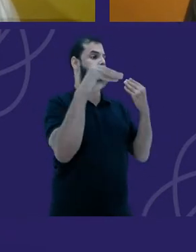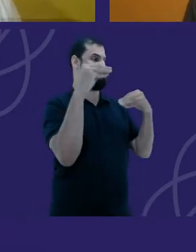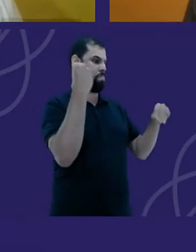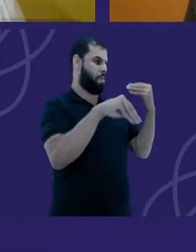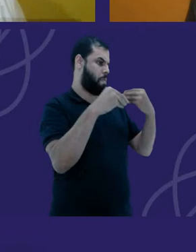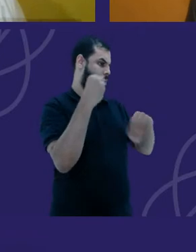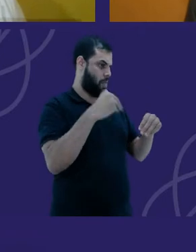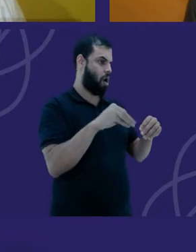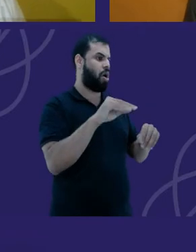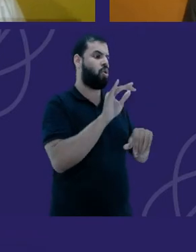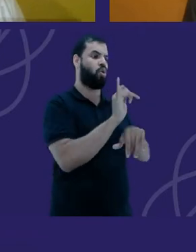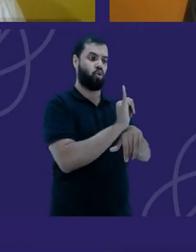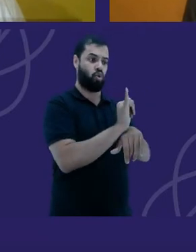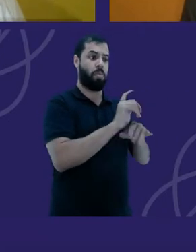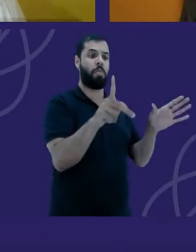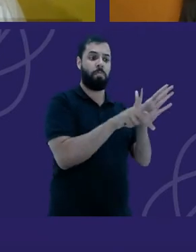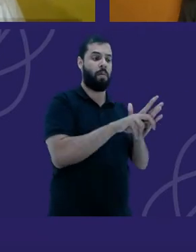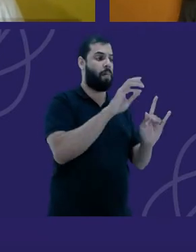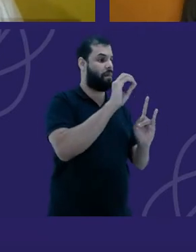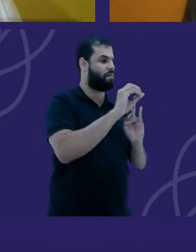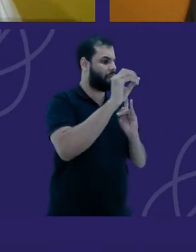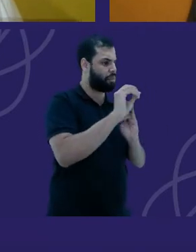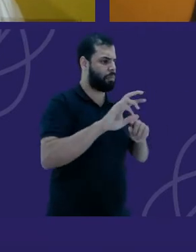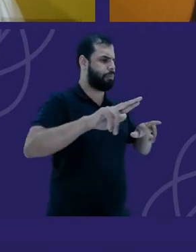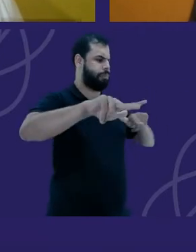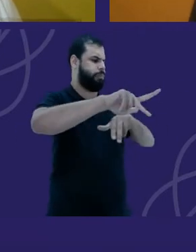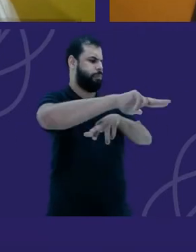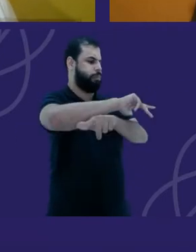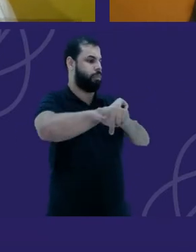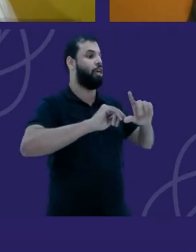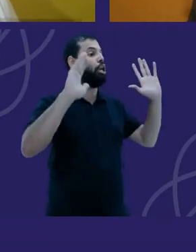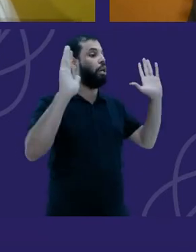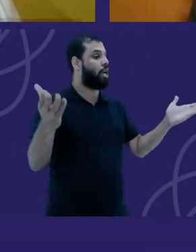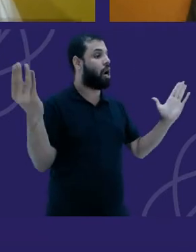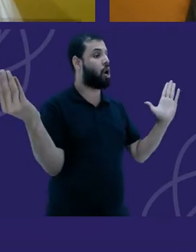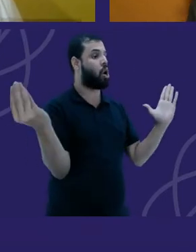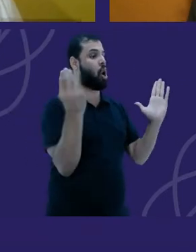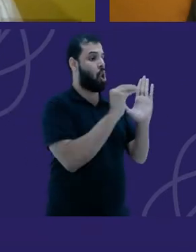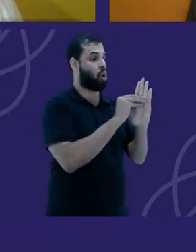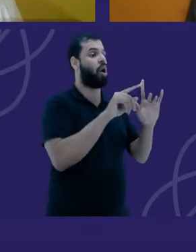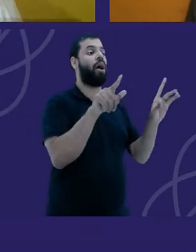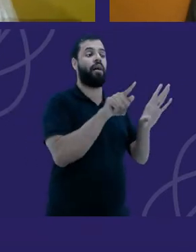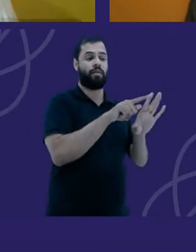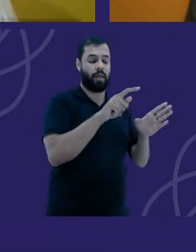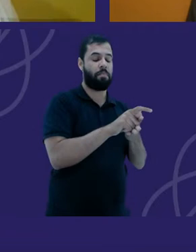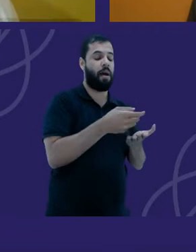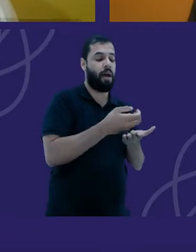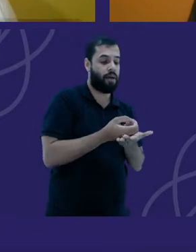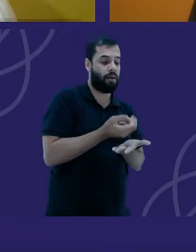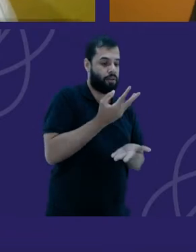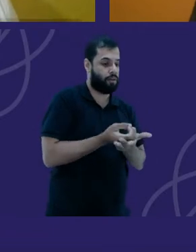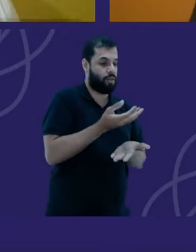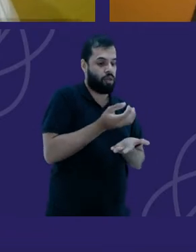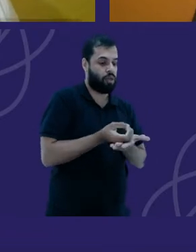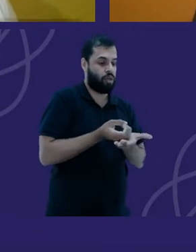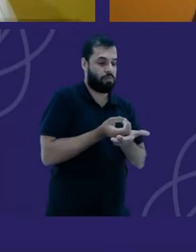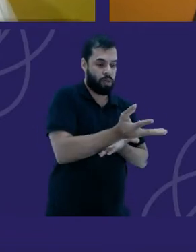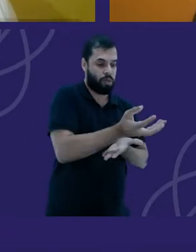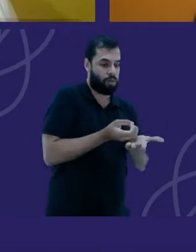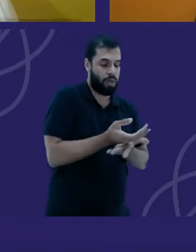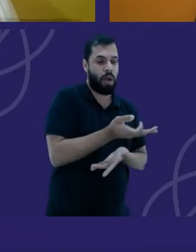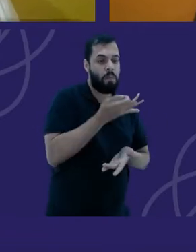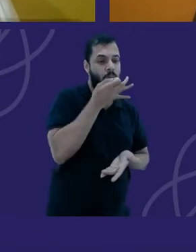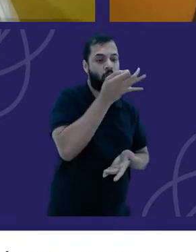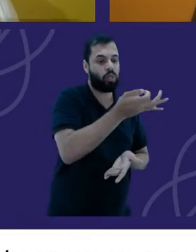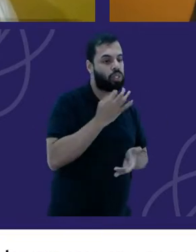mais diversos formatos. E olha, a gente já lançou os podcasts, tá bom? Foram 7 podcasts lançados em todas as plataformas de